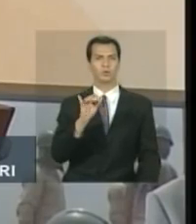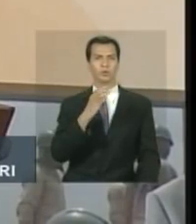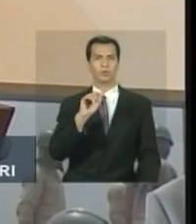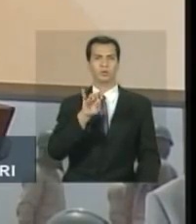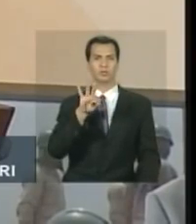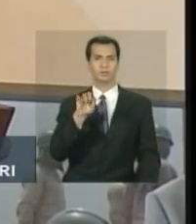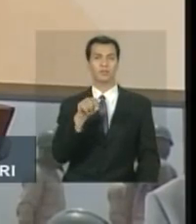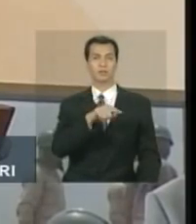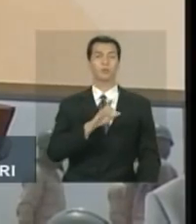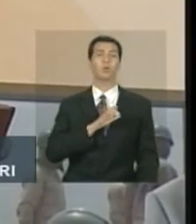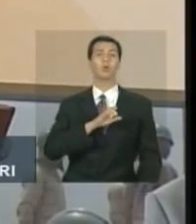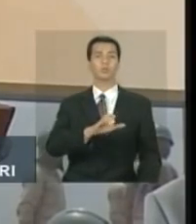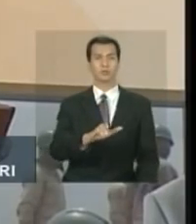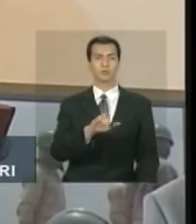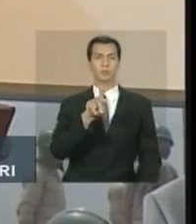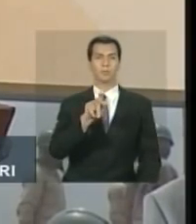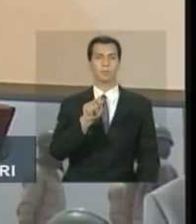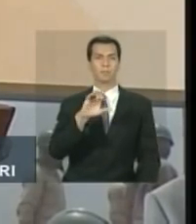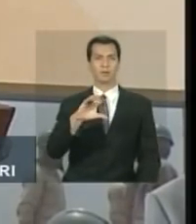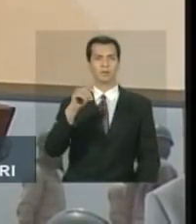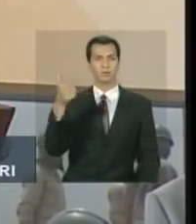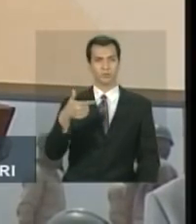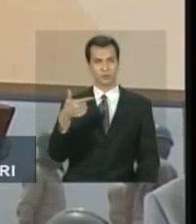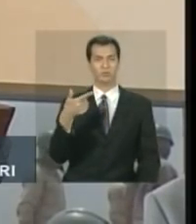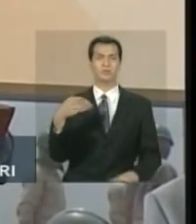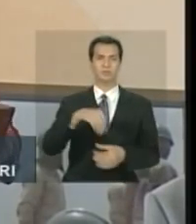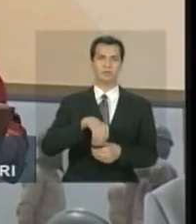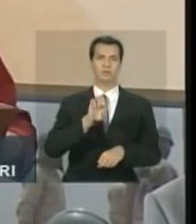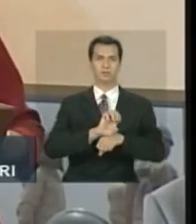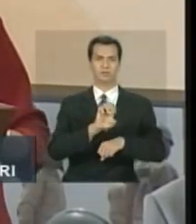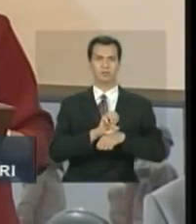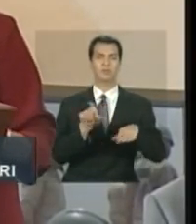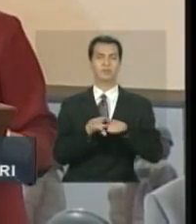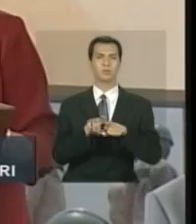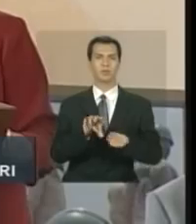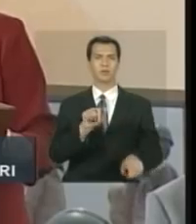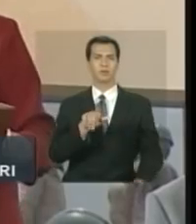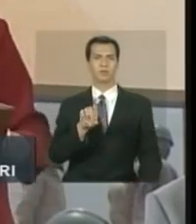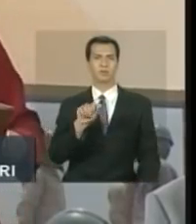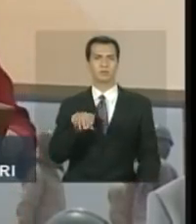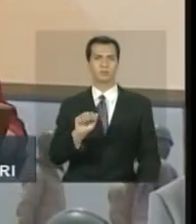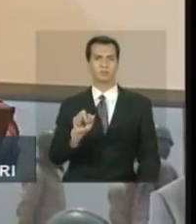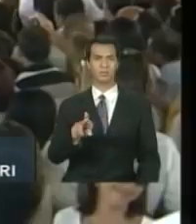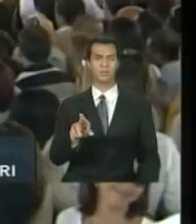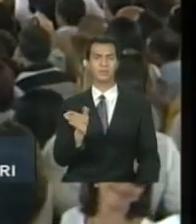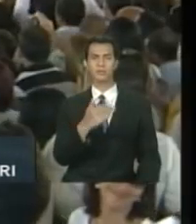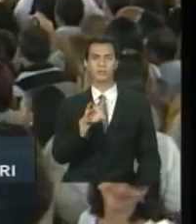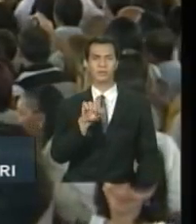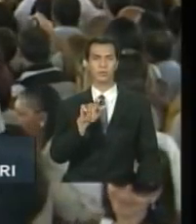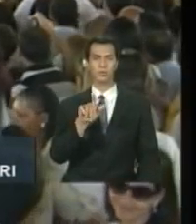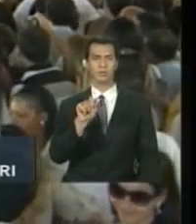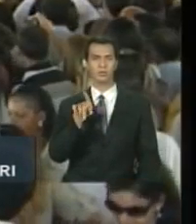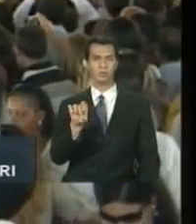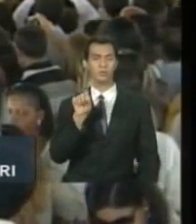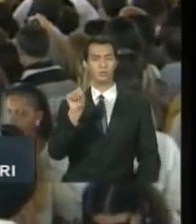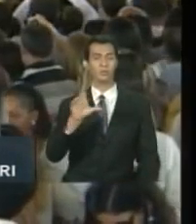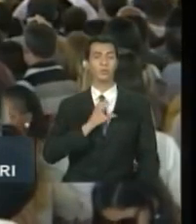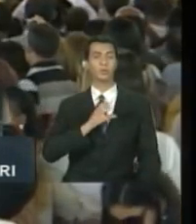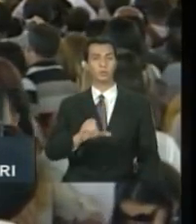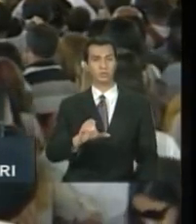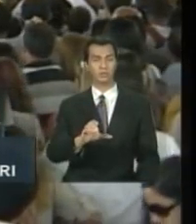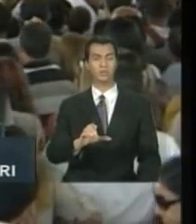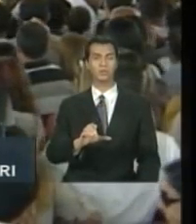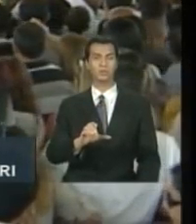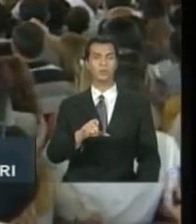estadual. O Ademar Delgado, coordenador do PAC 2 aqui